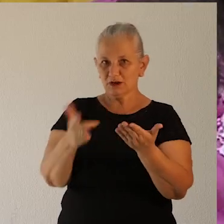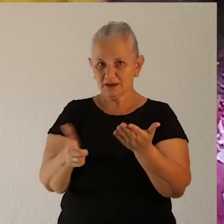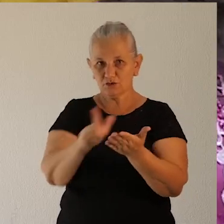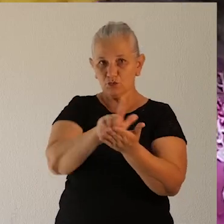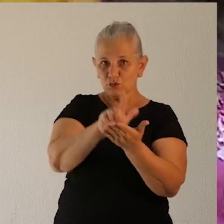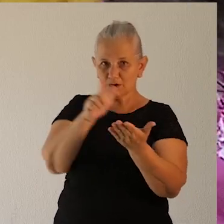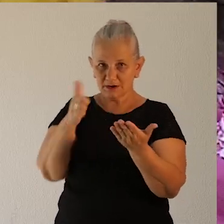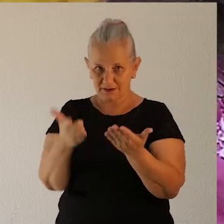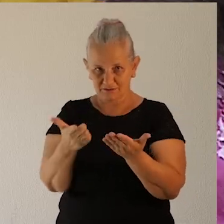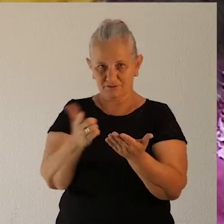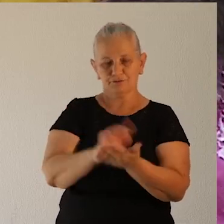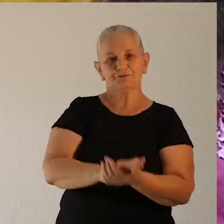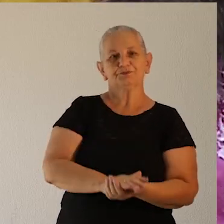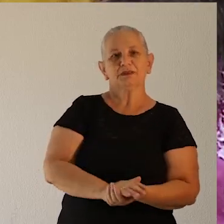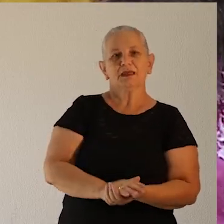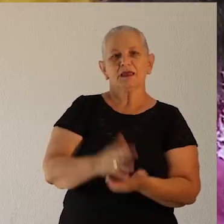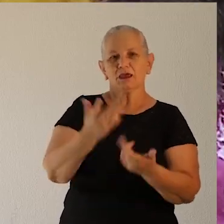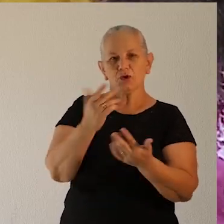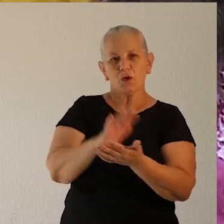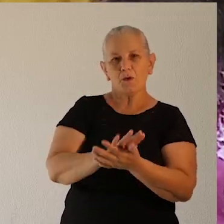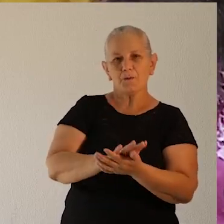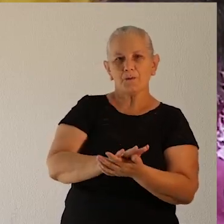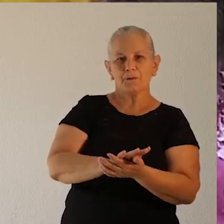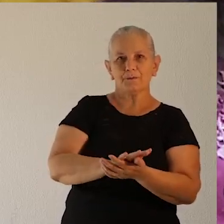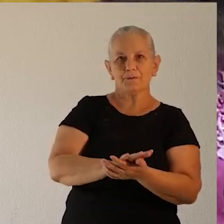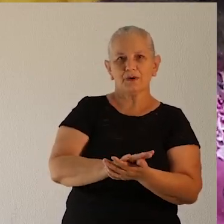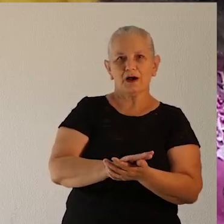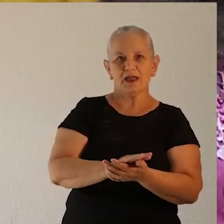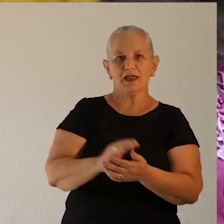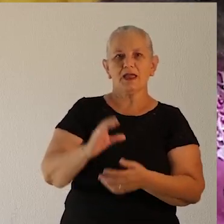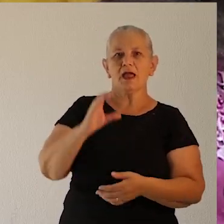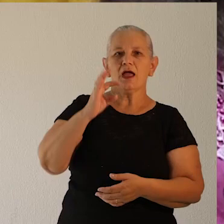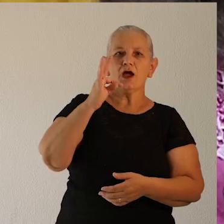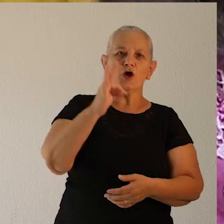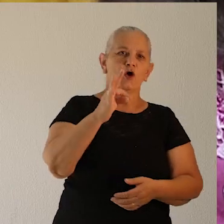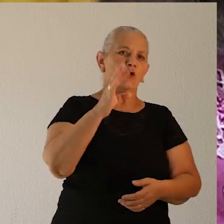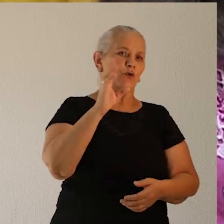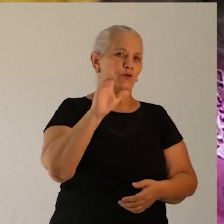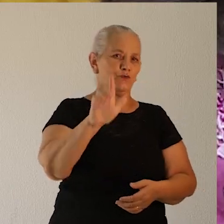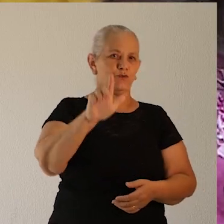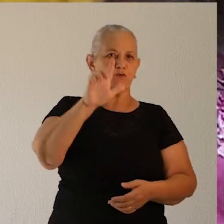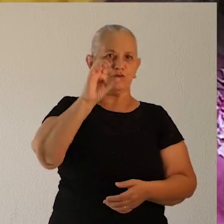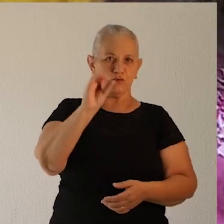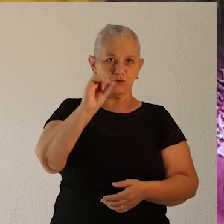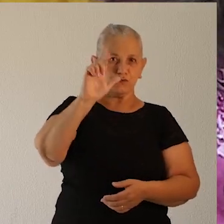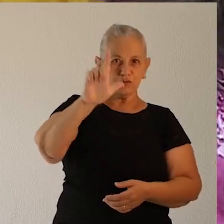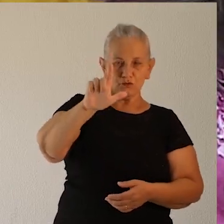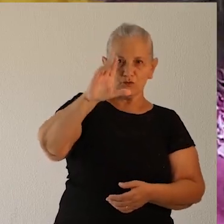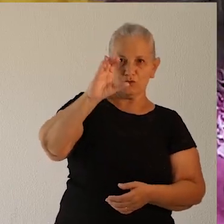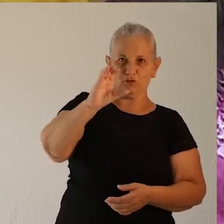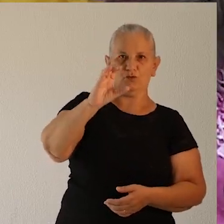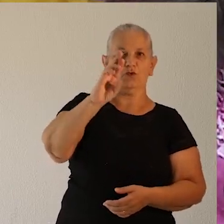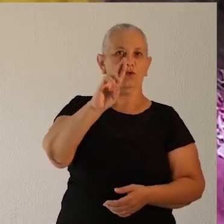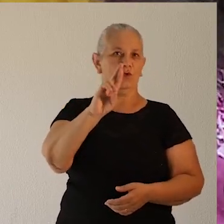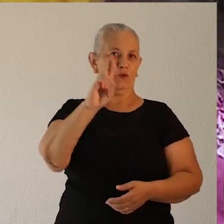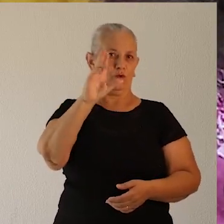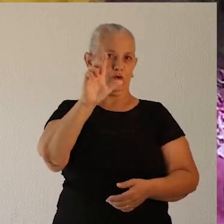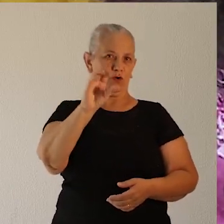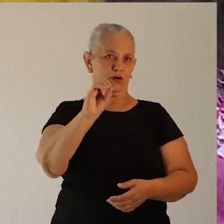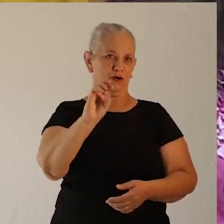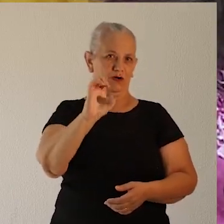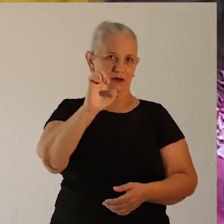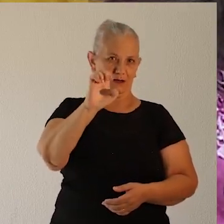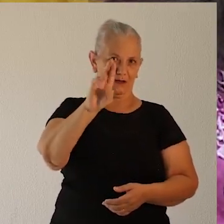uma imagem que é uma, como se fosse uma foto banca preta de um senhor com algumas crianças. Assim, pegou, sabe,